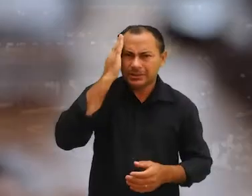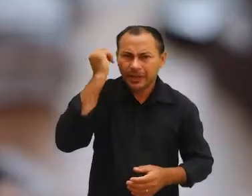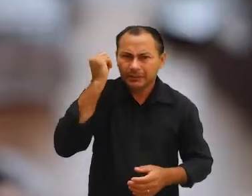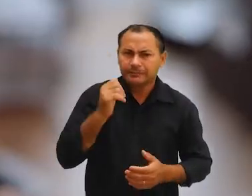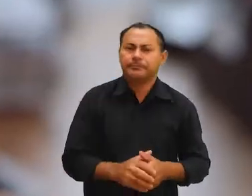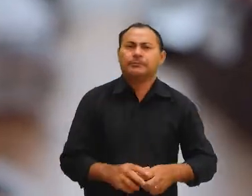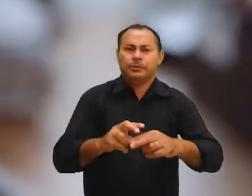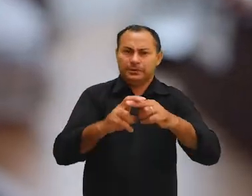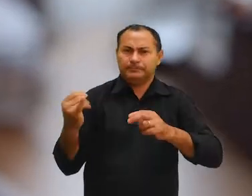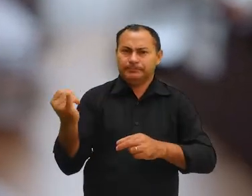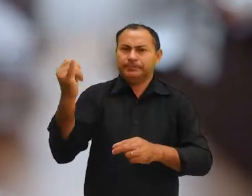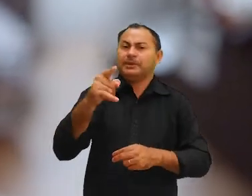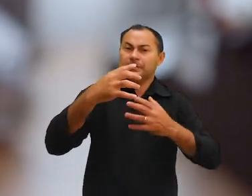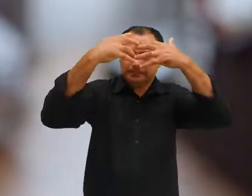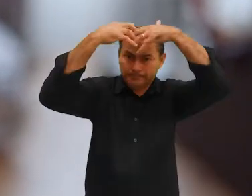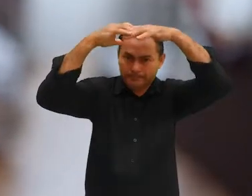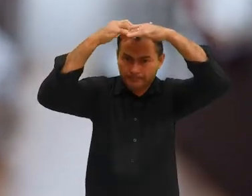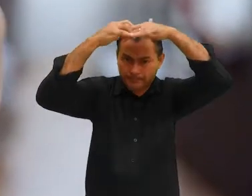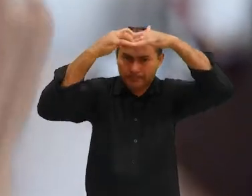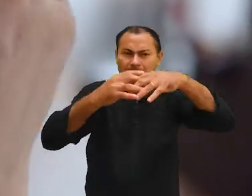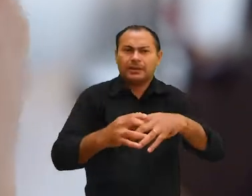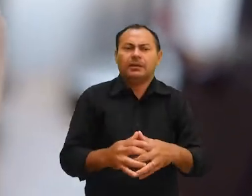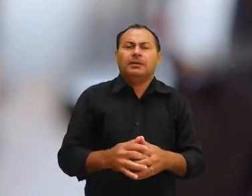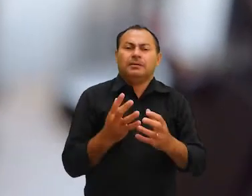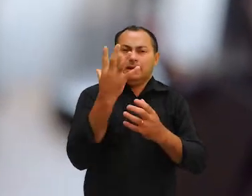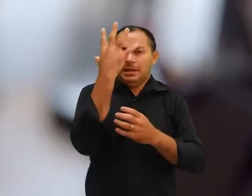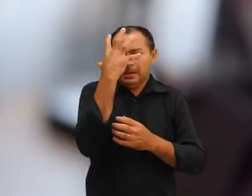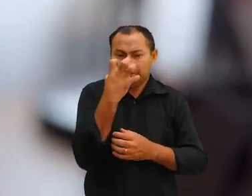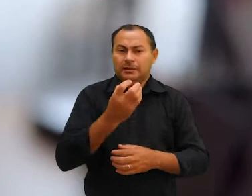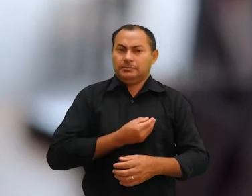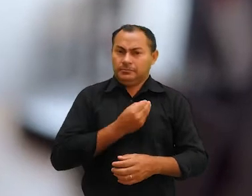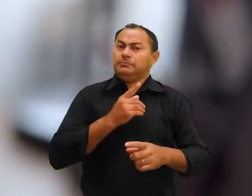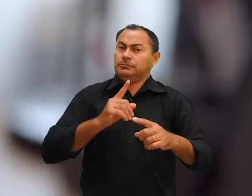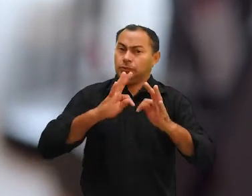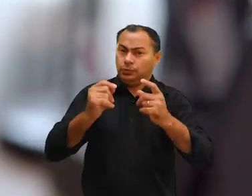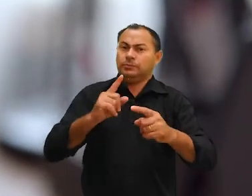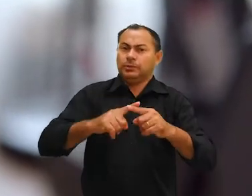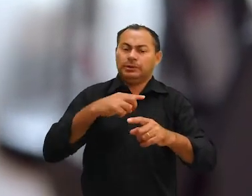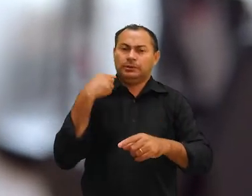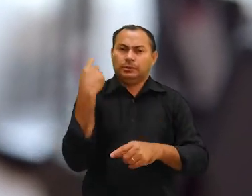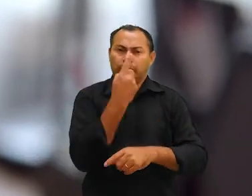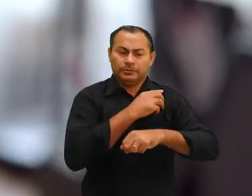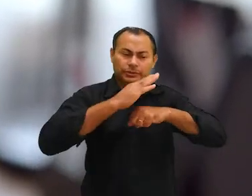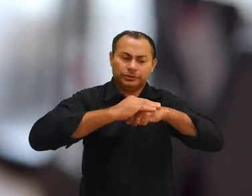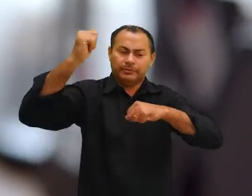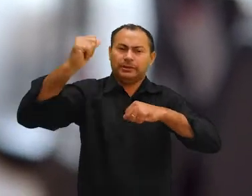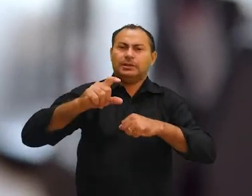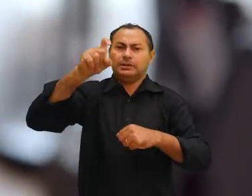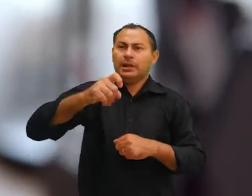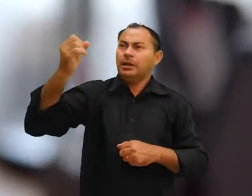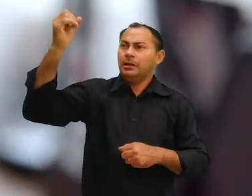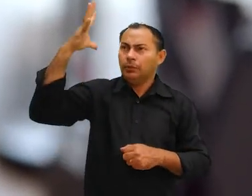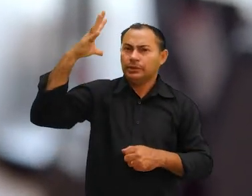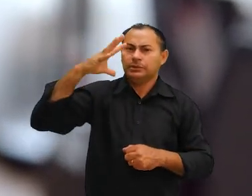sabe é muito importante você refletir sobre isso e levar a sério tudo isso porque somos chamados para